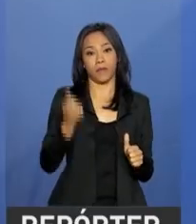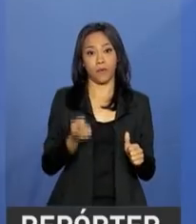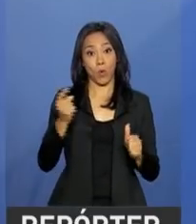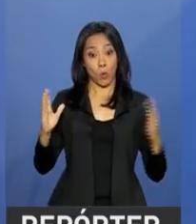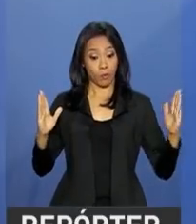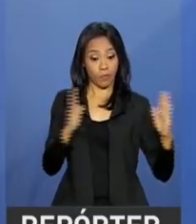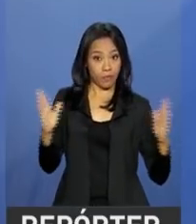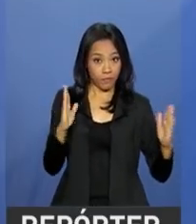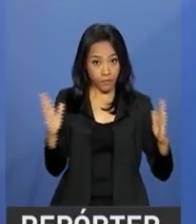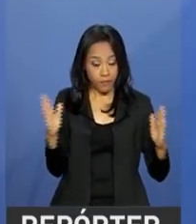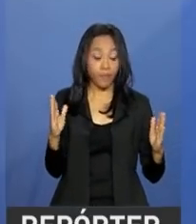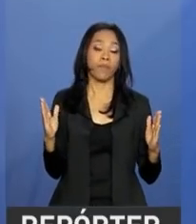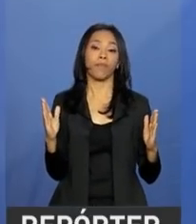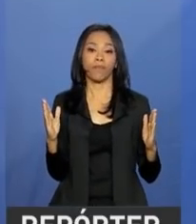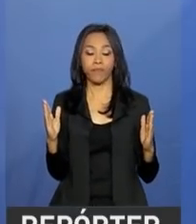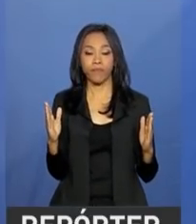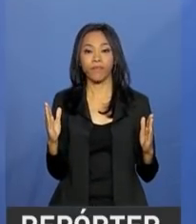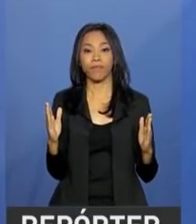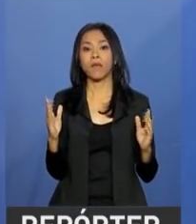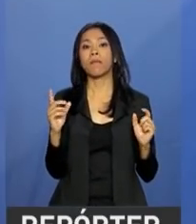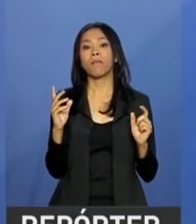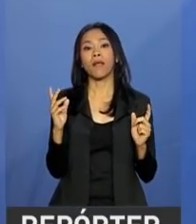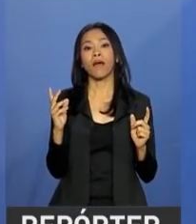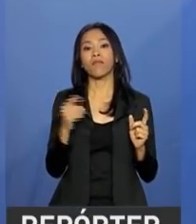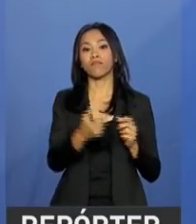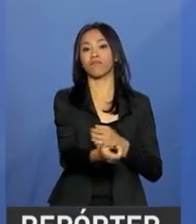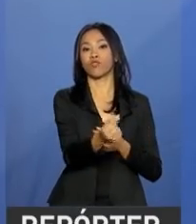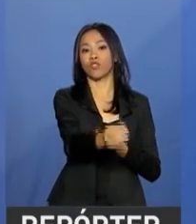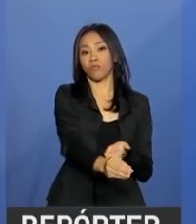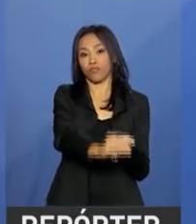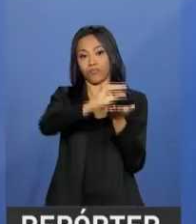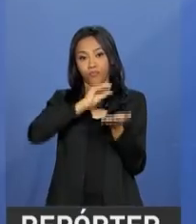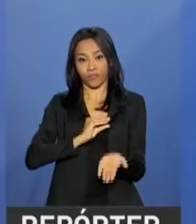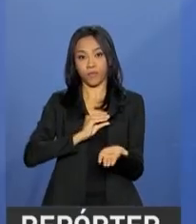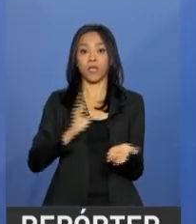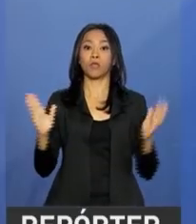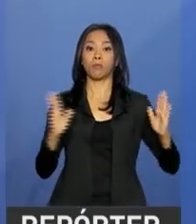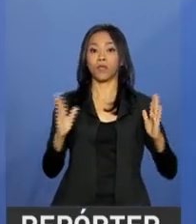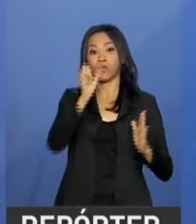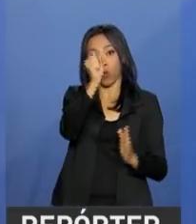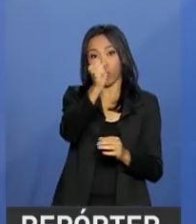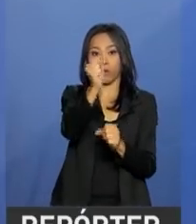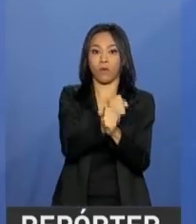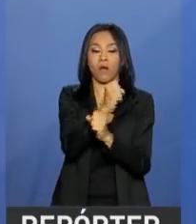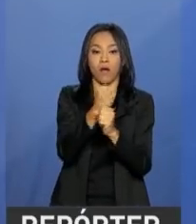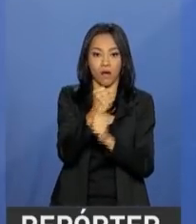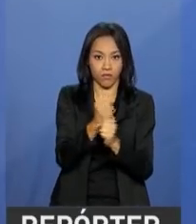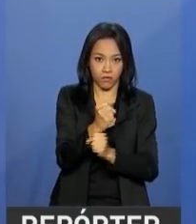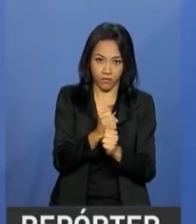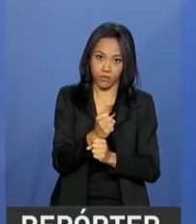prazo para se fazer o ressarcimento será de 8 anos com dois anos de